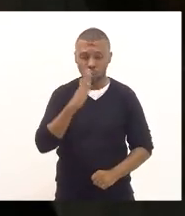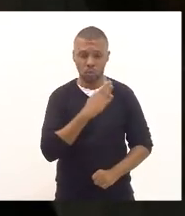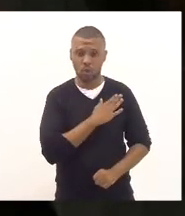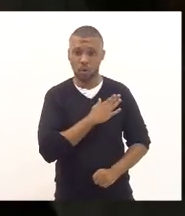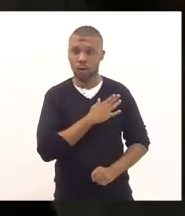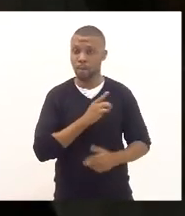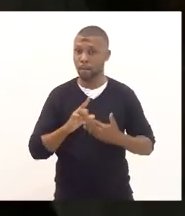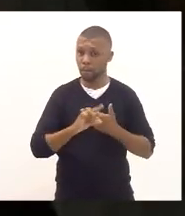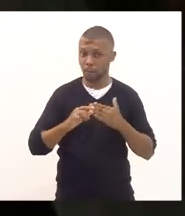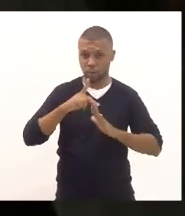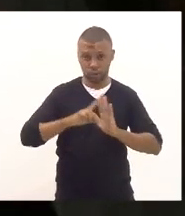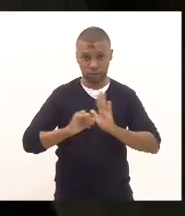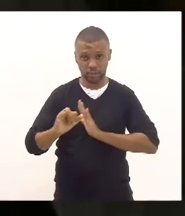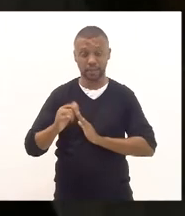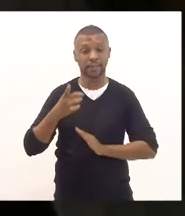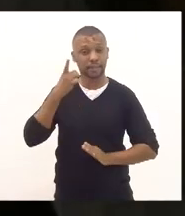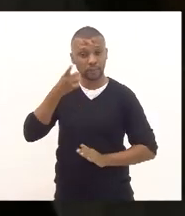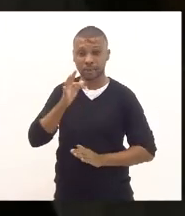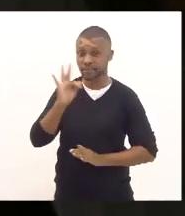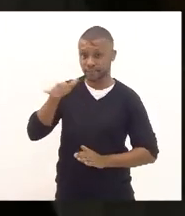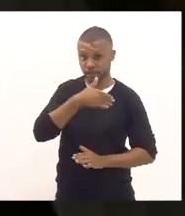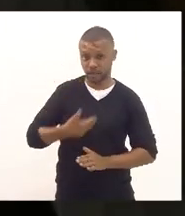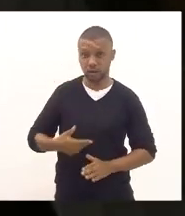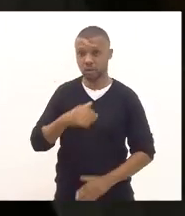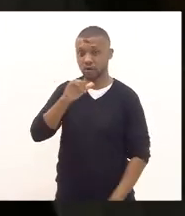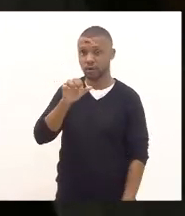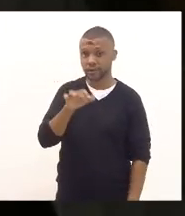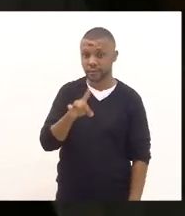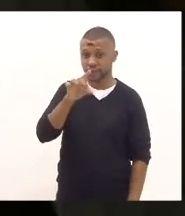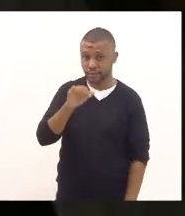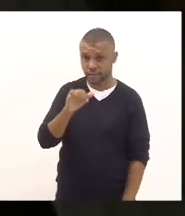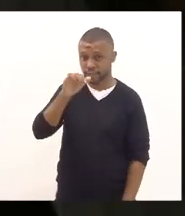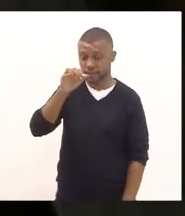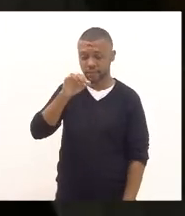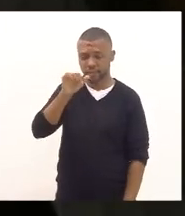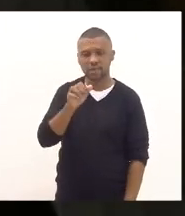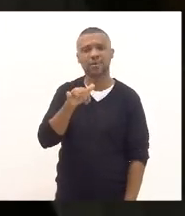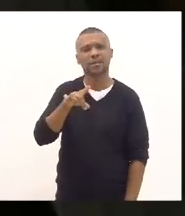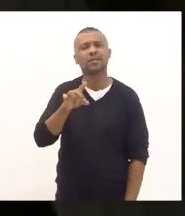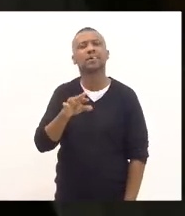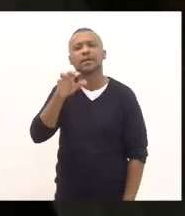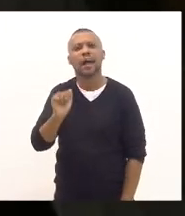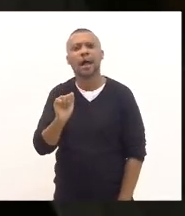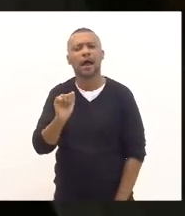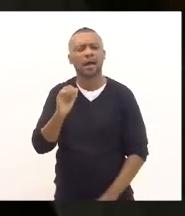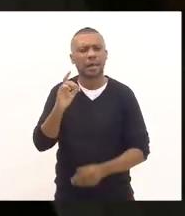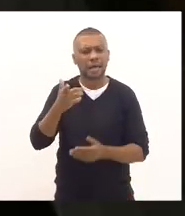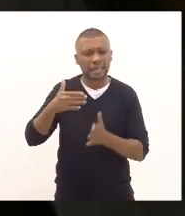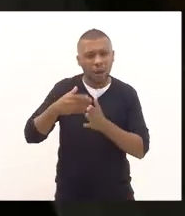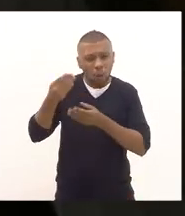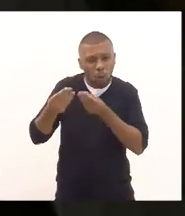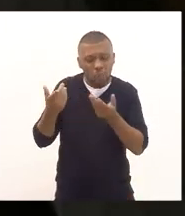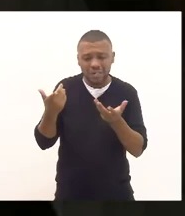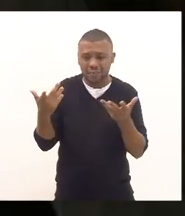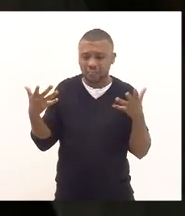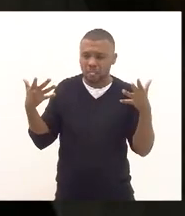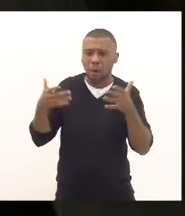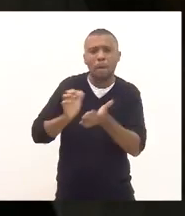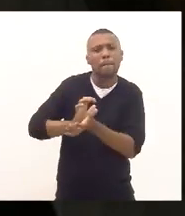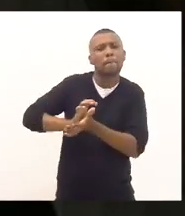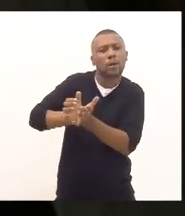deputada Jandira feghali aqui do Rio de Janeiro é impressionante até que ponto vai o sectarismo eo obscurantismo